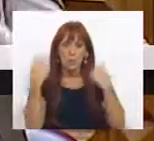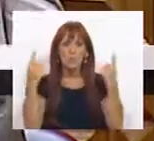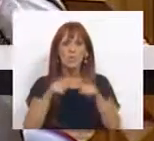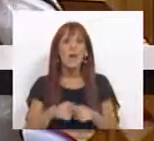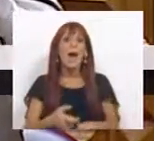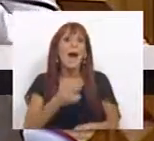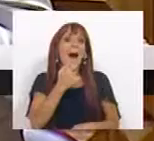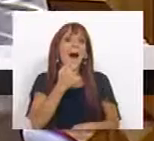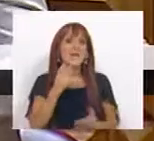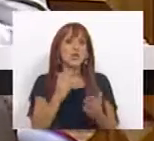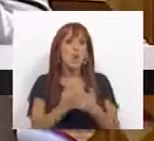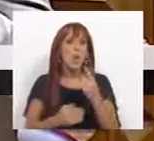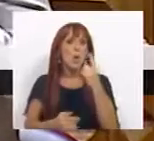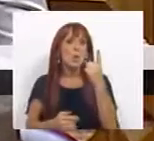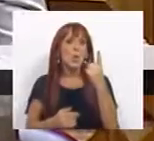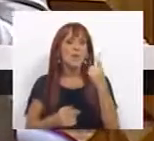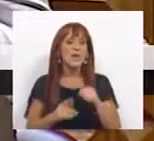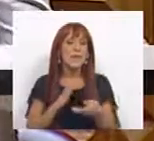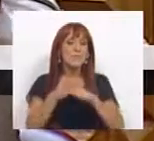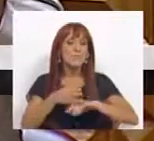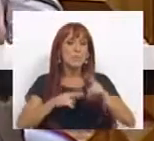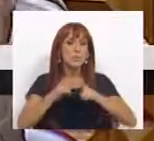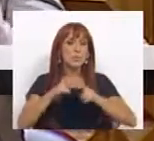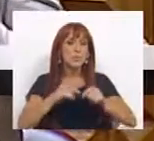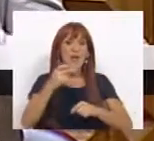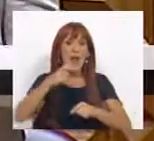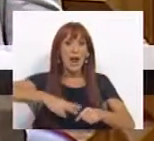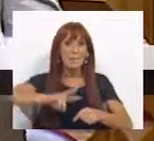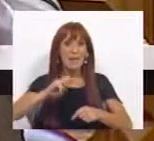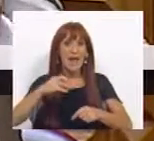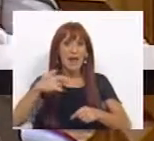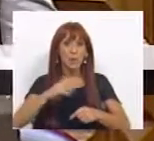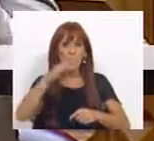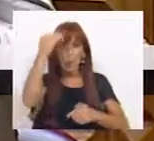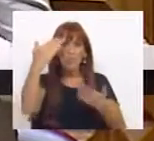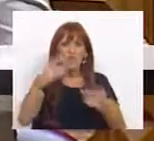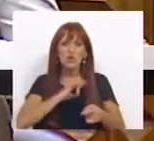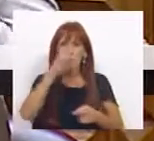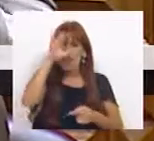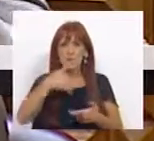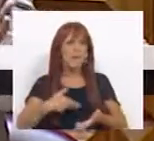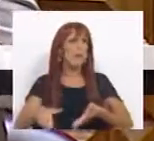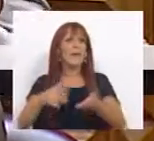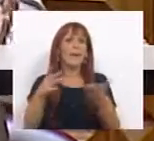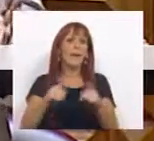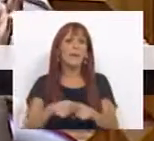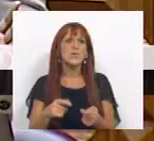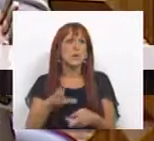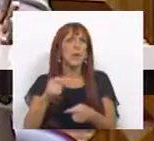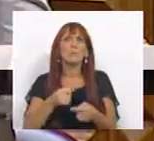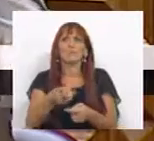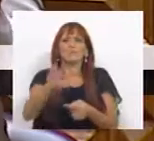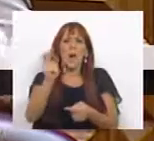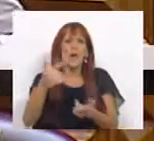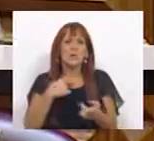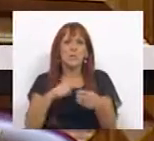que só uma escola teve intervenção relativamente ao amianto neste verão. Sr. Primeiro-Ministro, por este caminho, nem daqui a 300 anos temos o problema